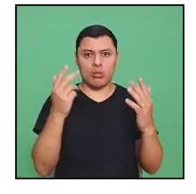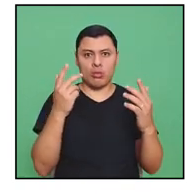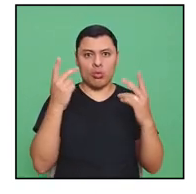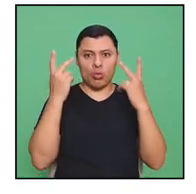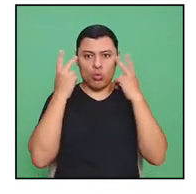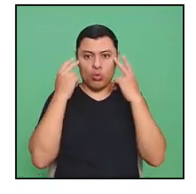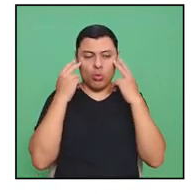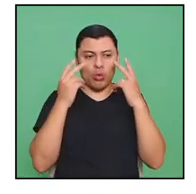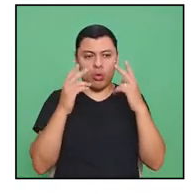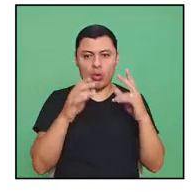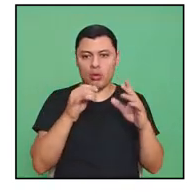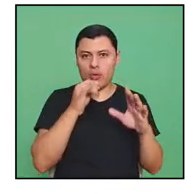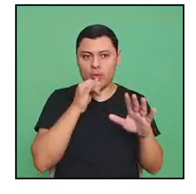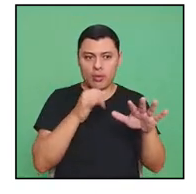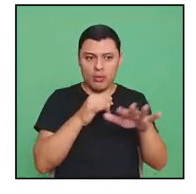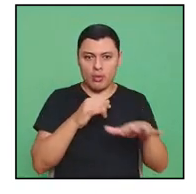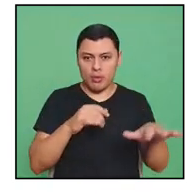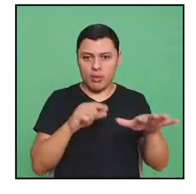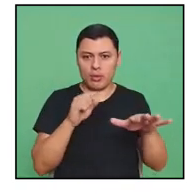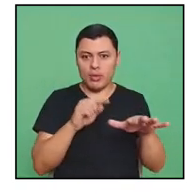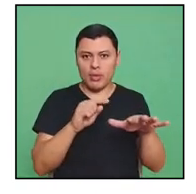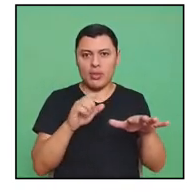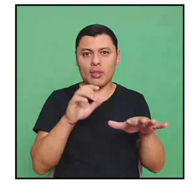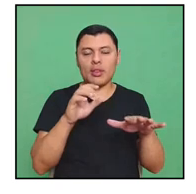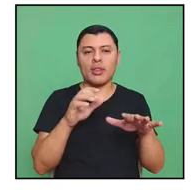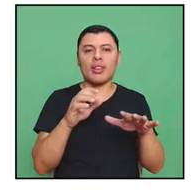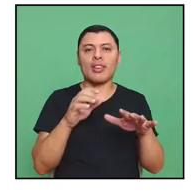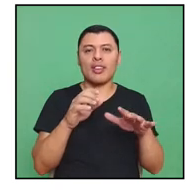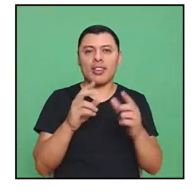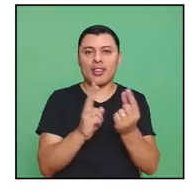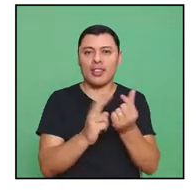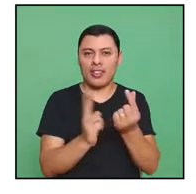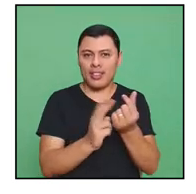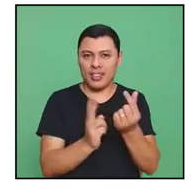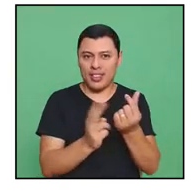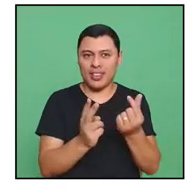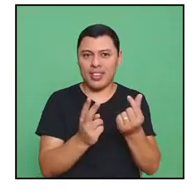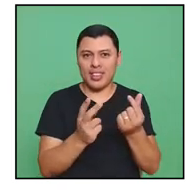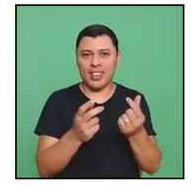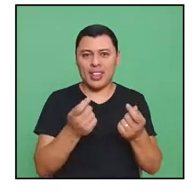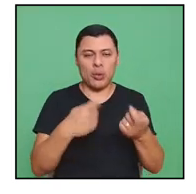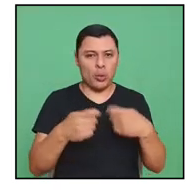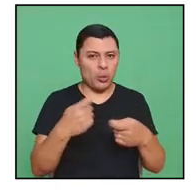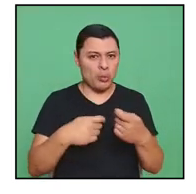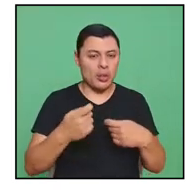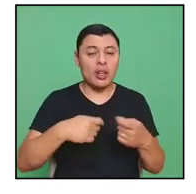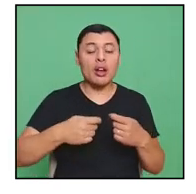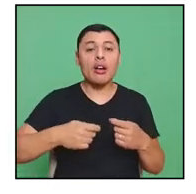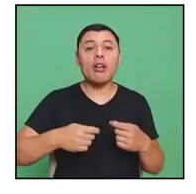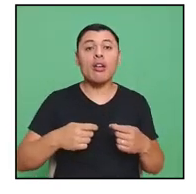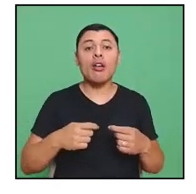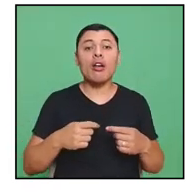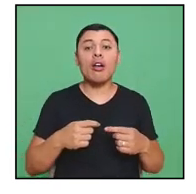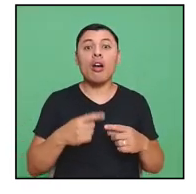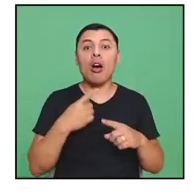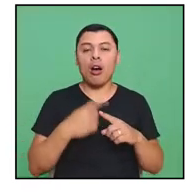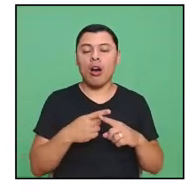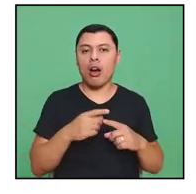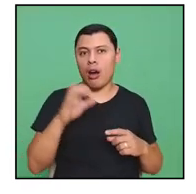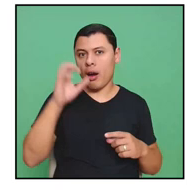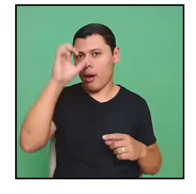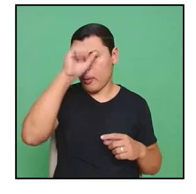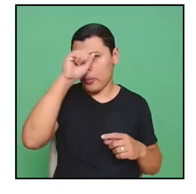sobre esse campo da criptoeconomia, no sentido de aprender a